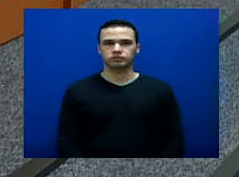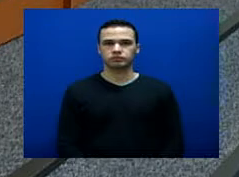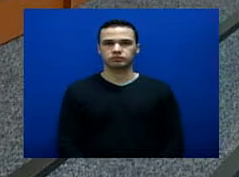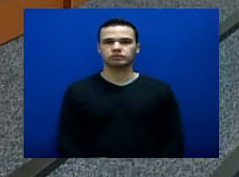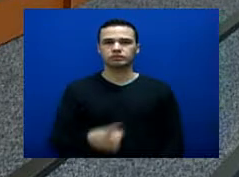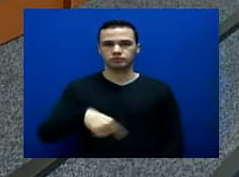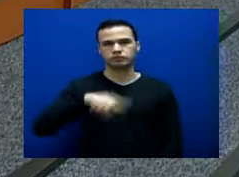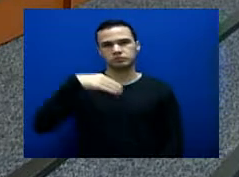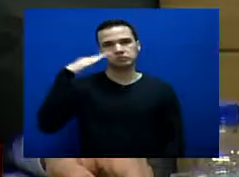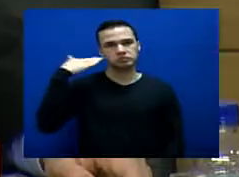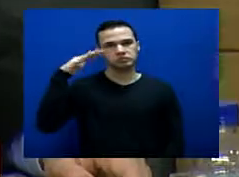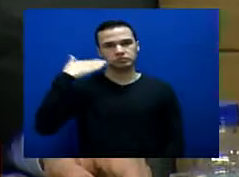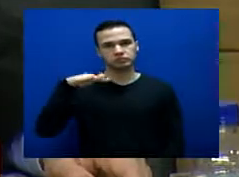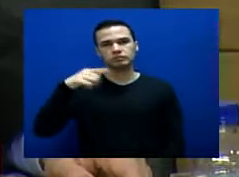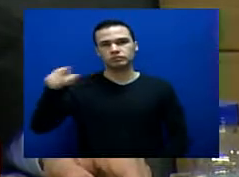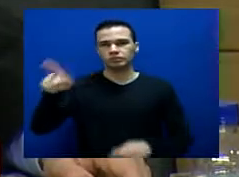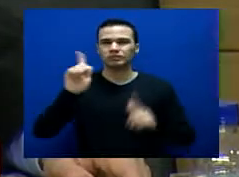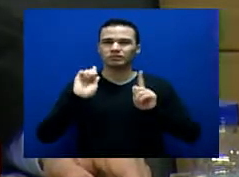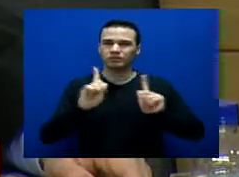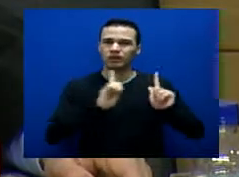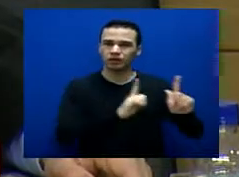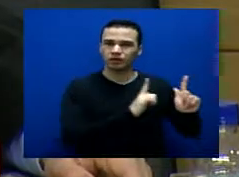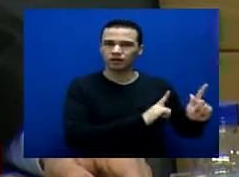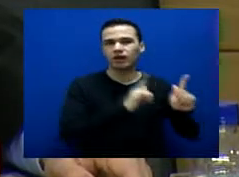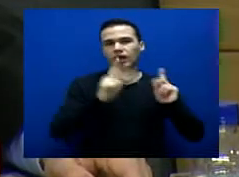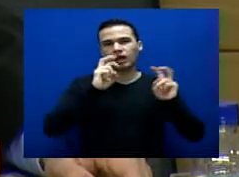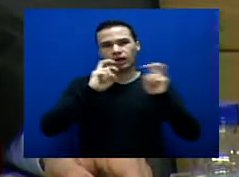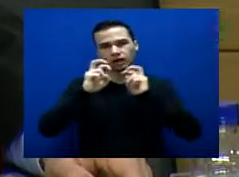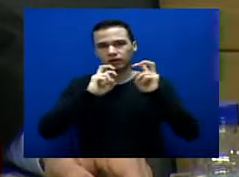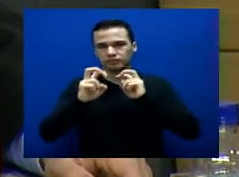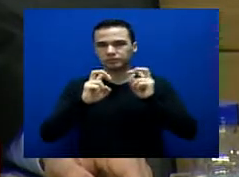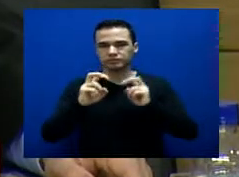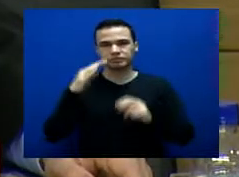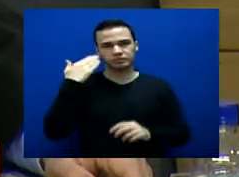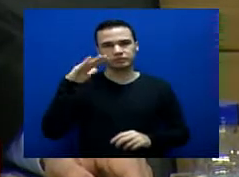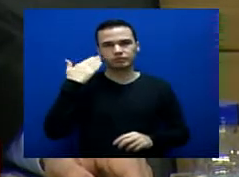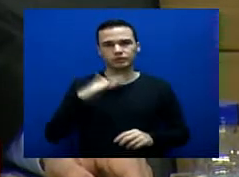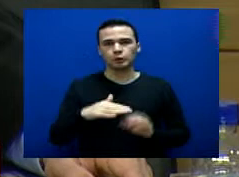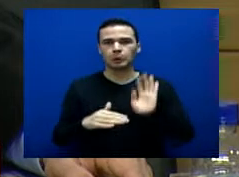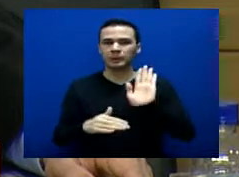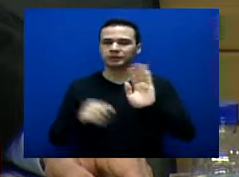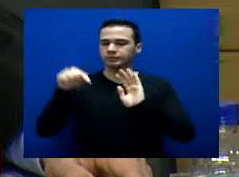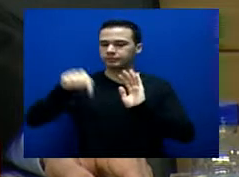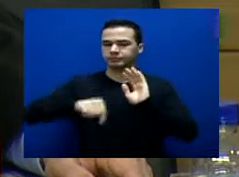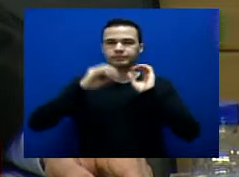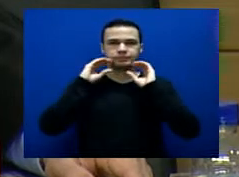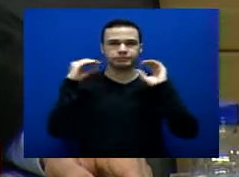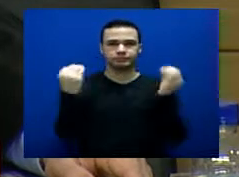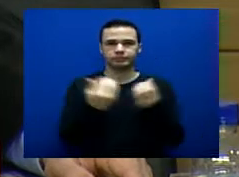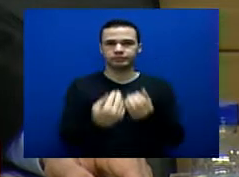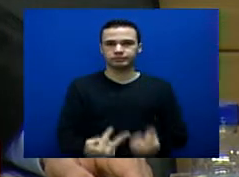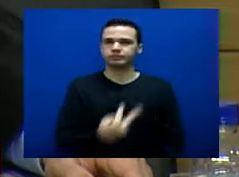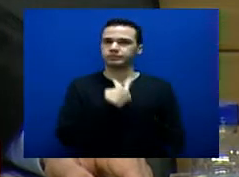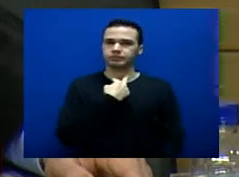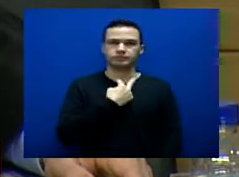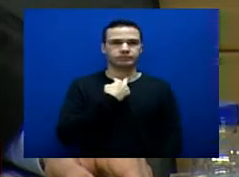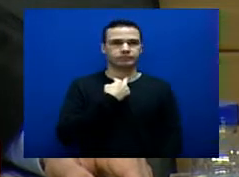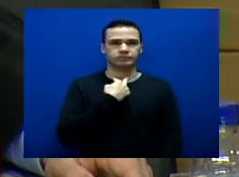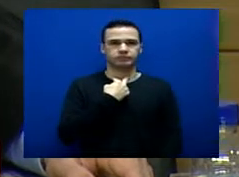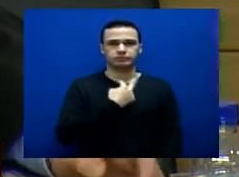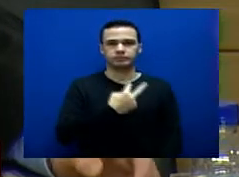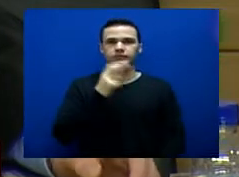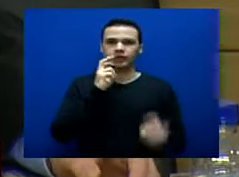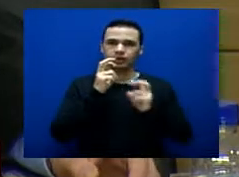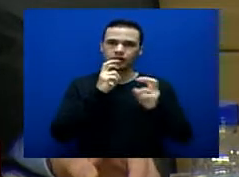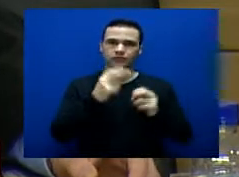Nós entendemos a manifestação da população, mas não pode manifestar com gritos,